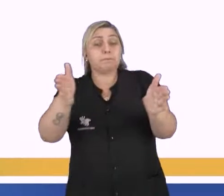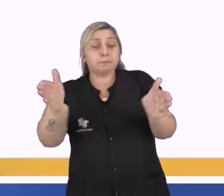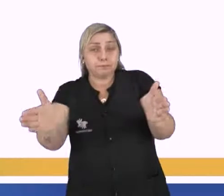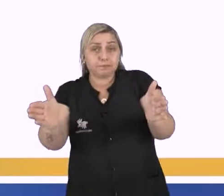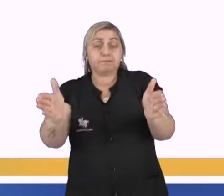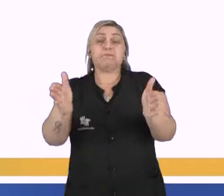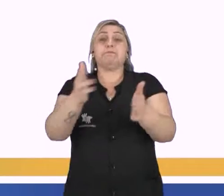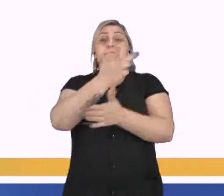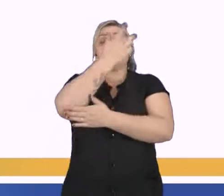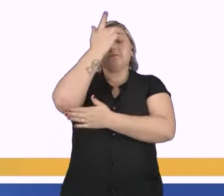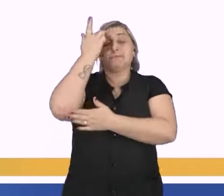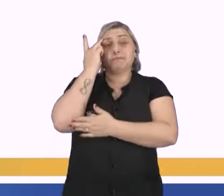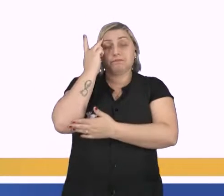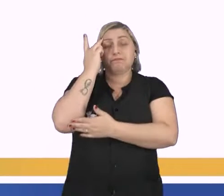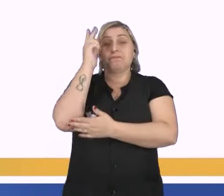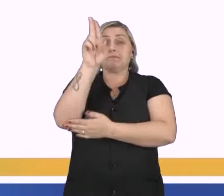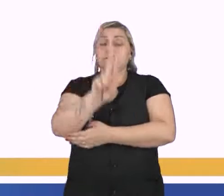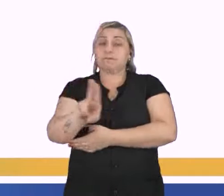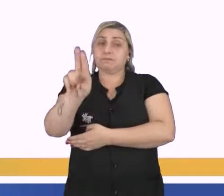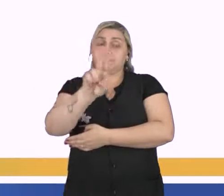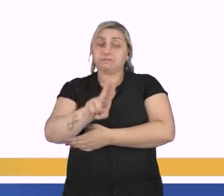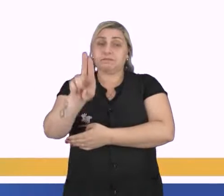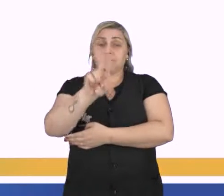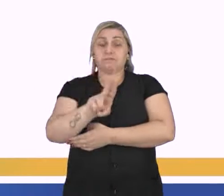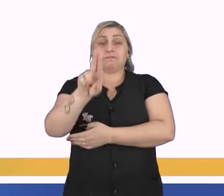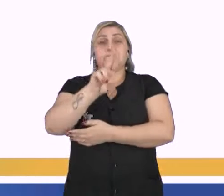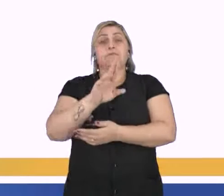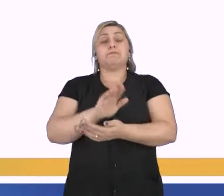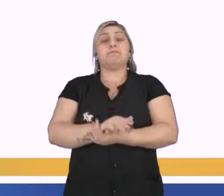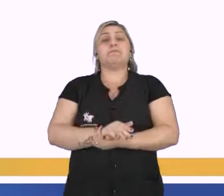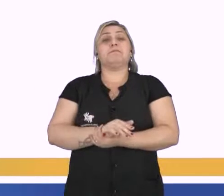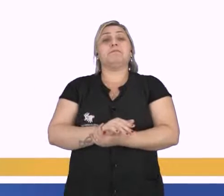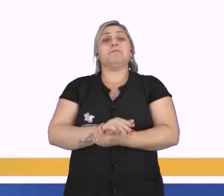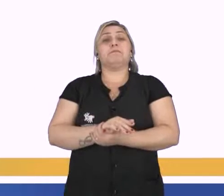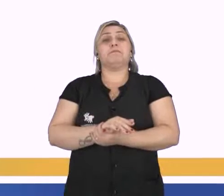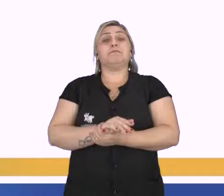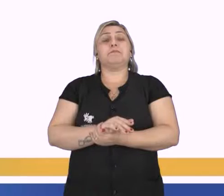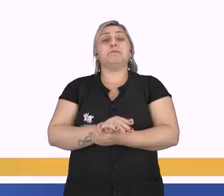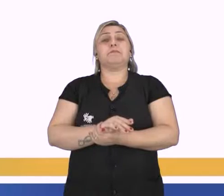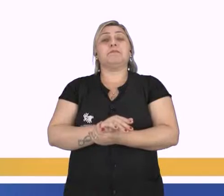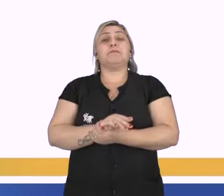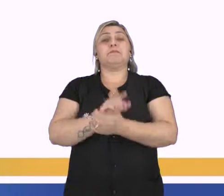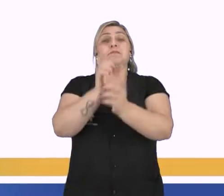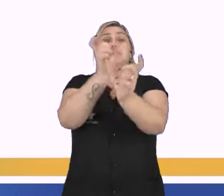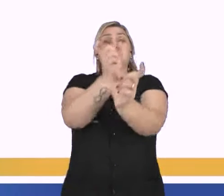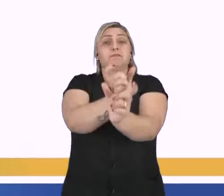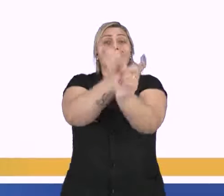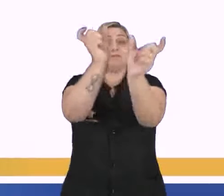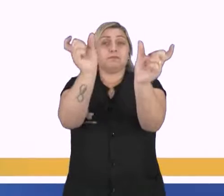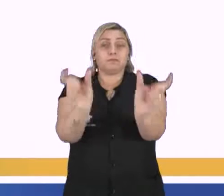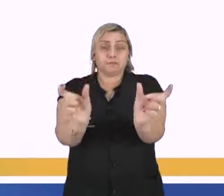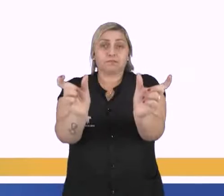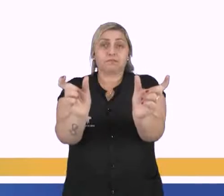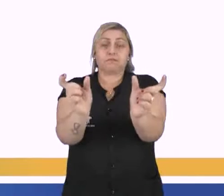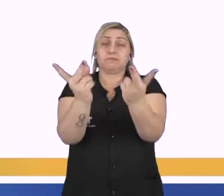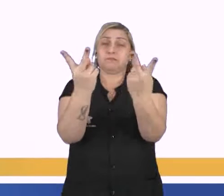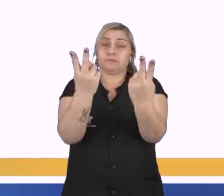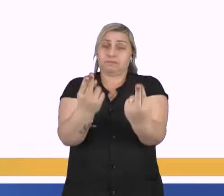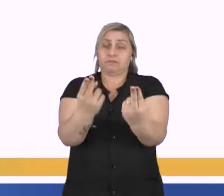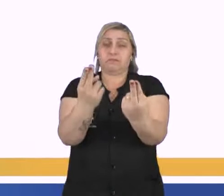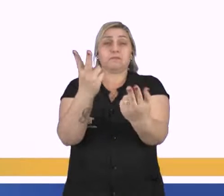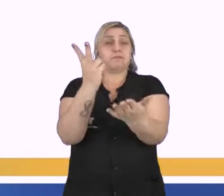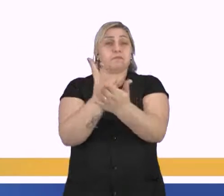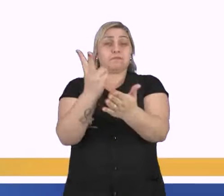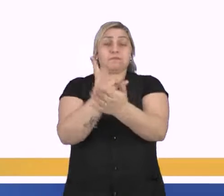muitas pessoas usem esses termos como sinônimos, como se eles fossem iguais, tivessem o